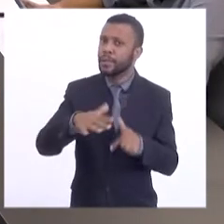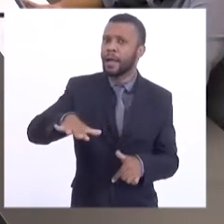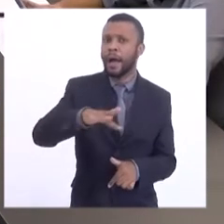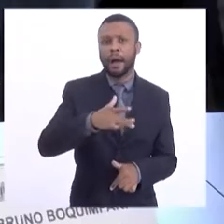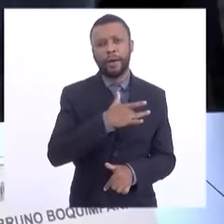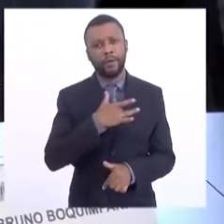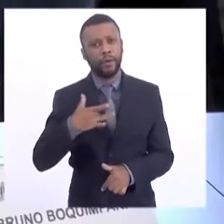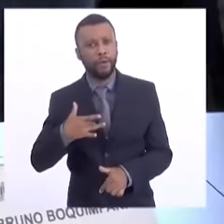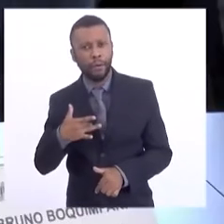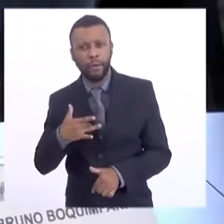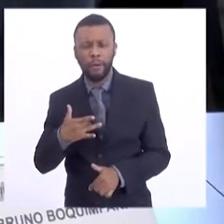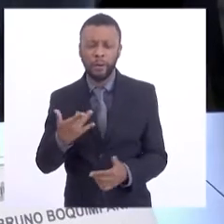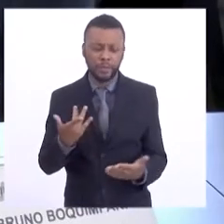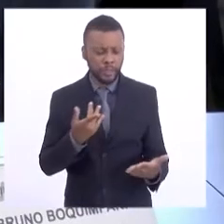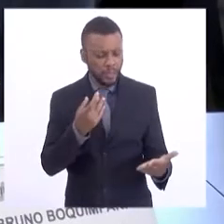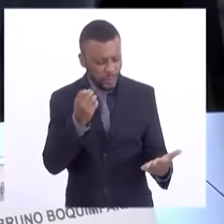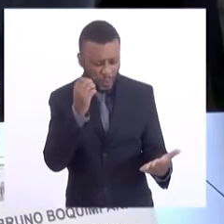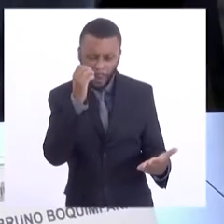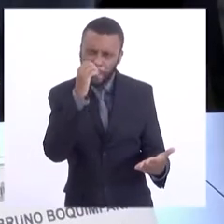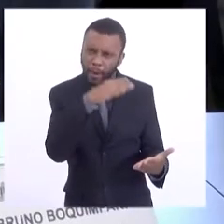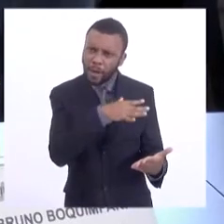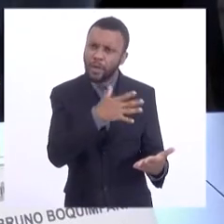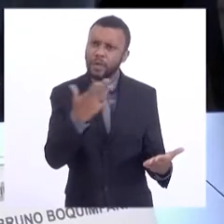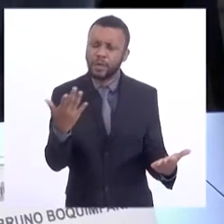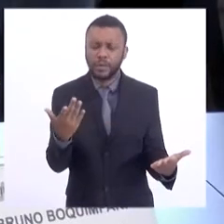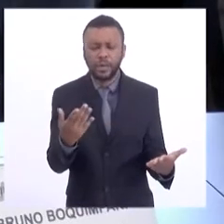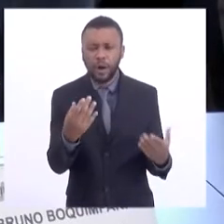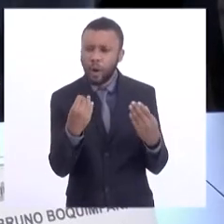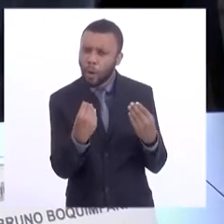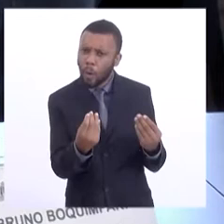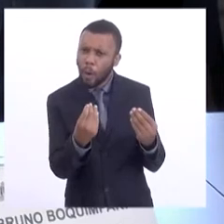as verdadeiras barbaridades em